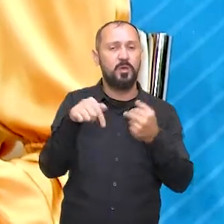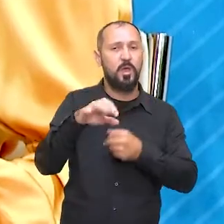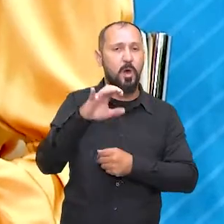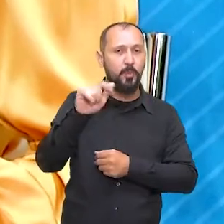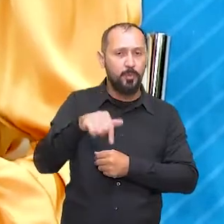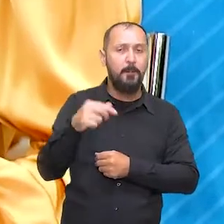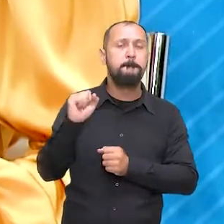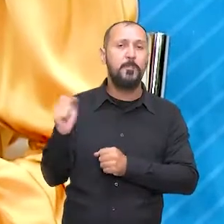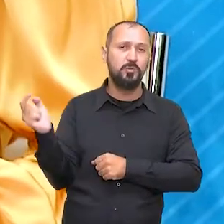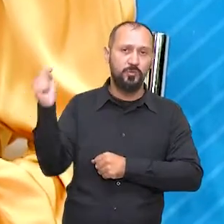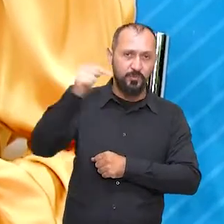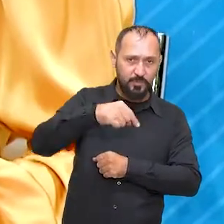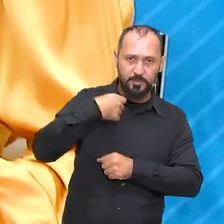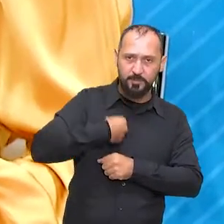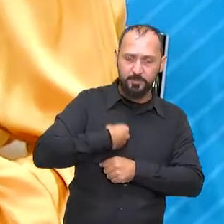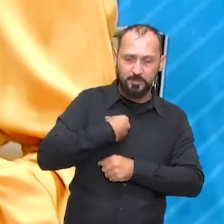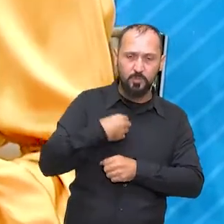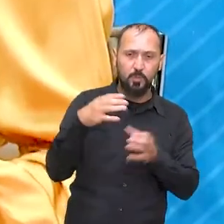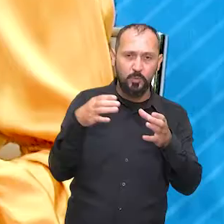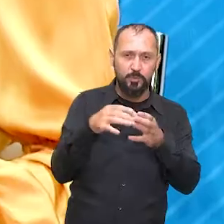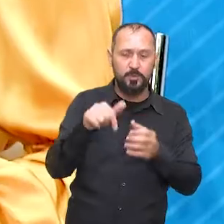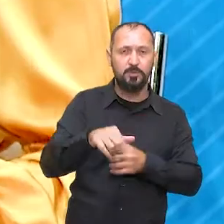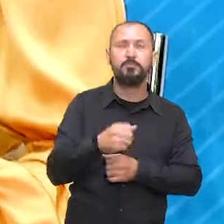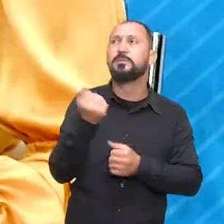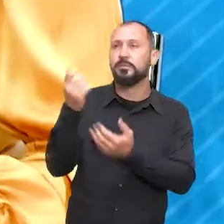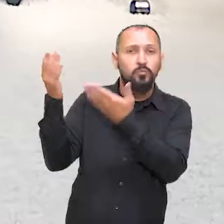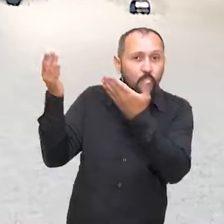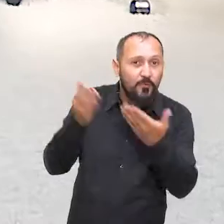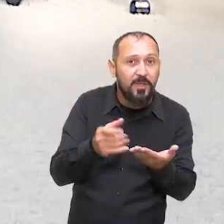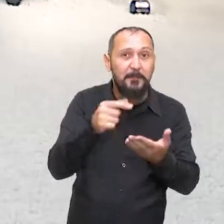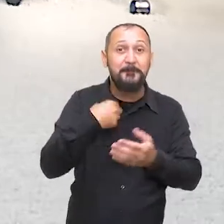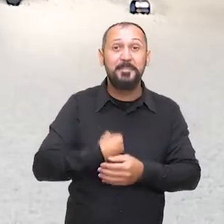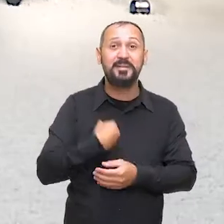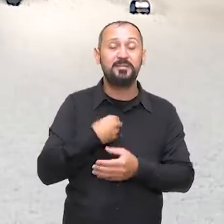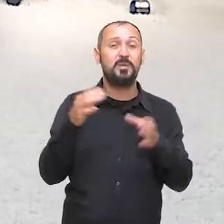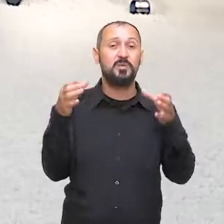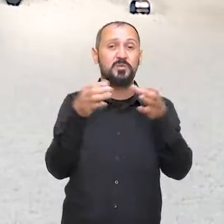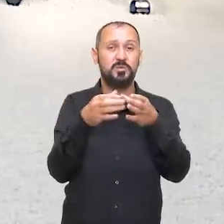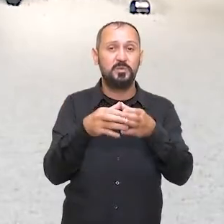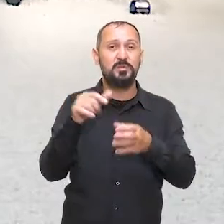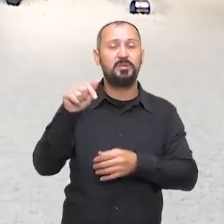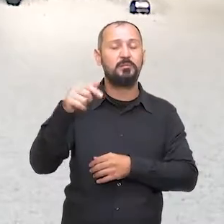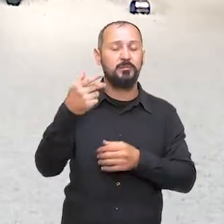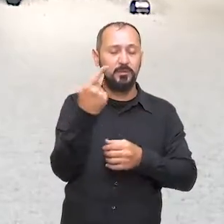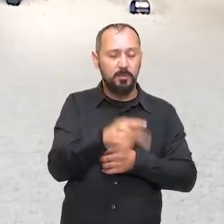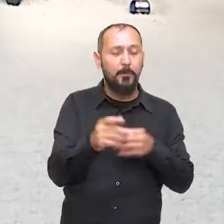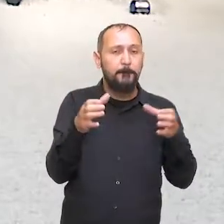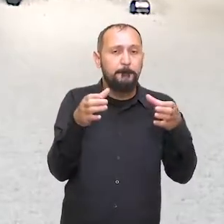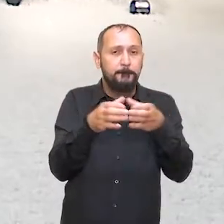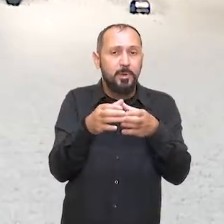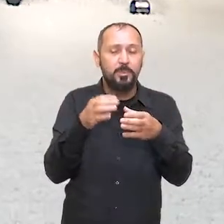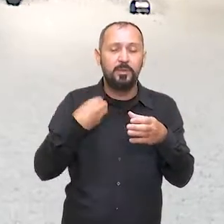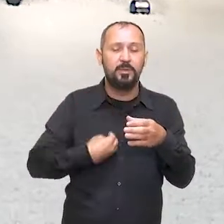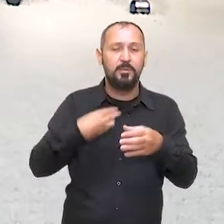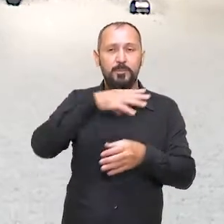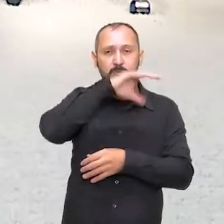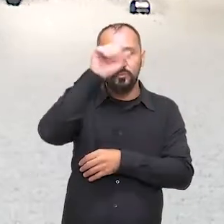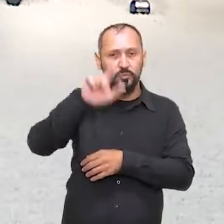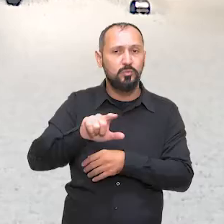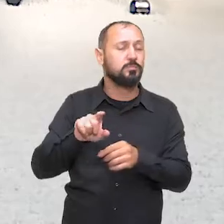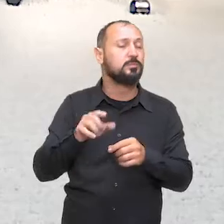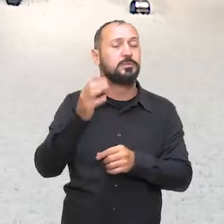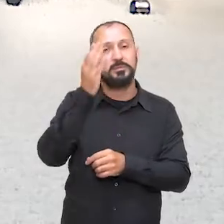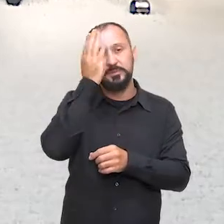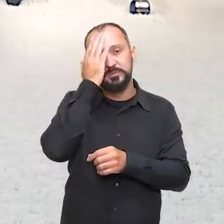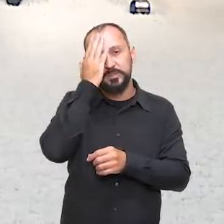tem comissões tão específicas, né, quanto aqui em Campo Grande. Ele pode participar das comissões aqui? Estão mais do que convidados a integrar essas comissões